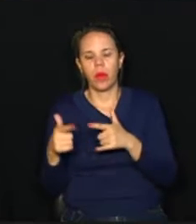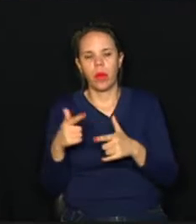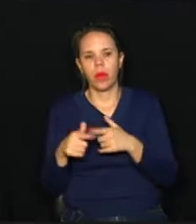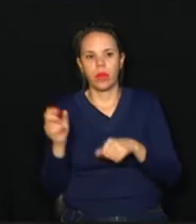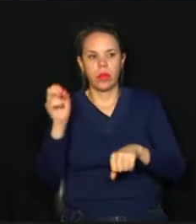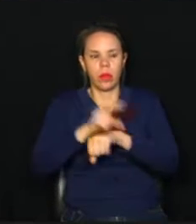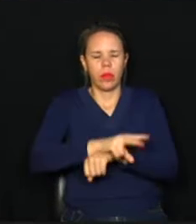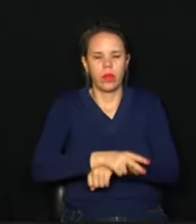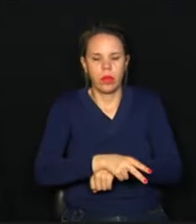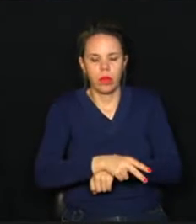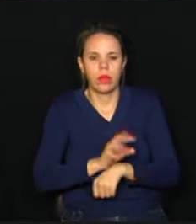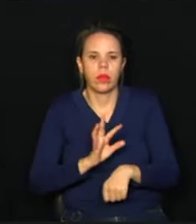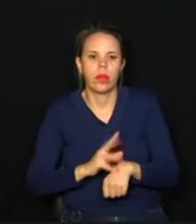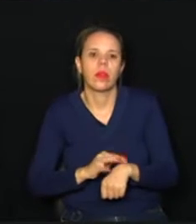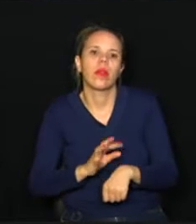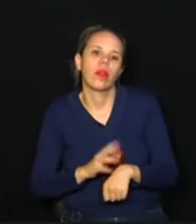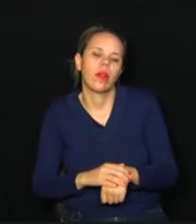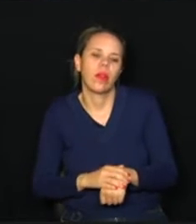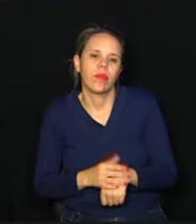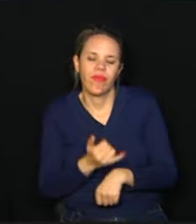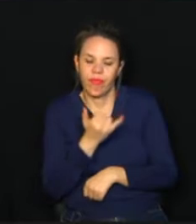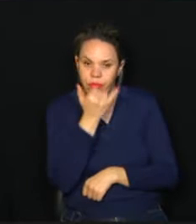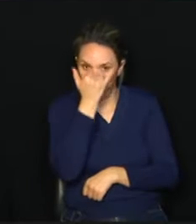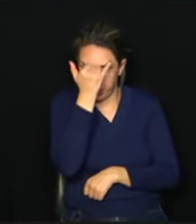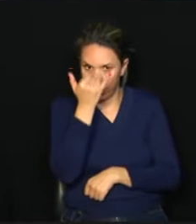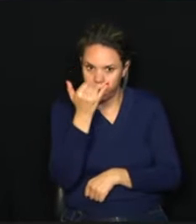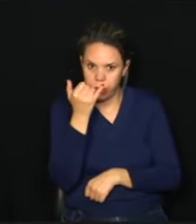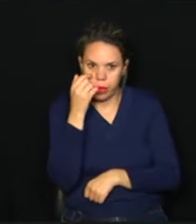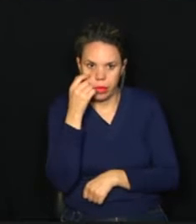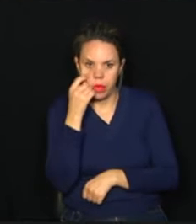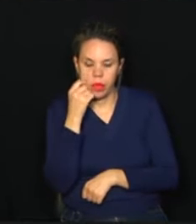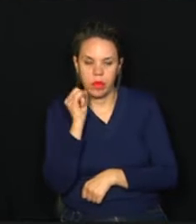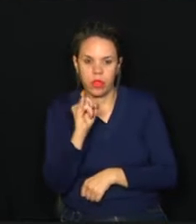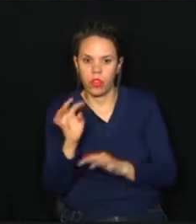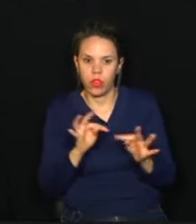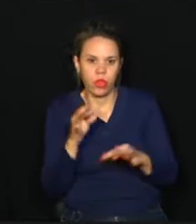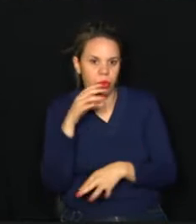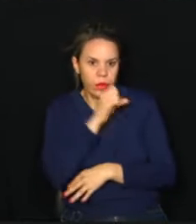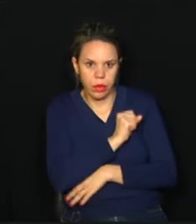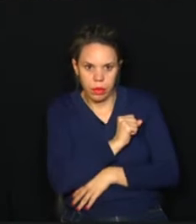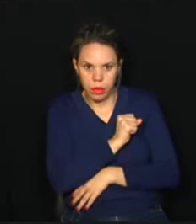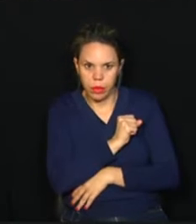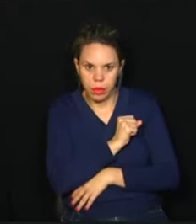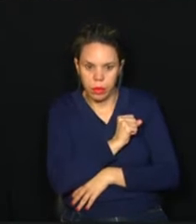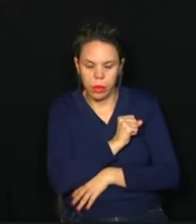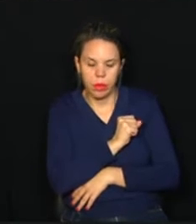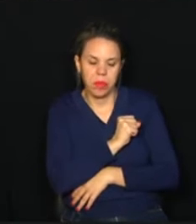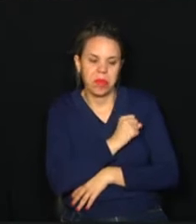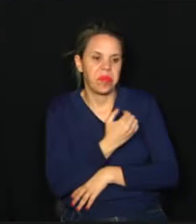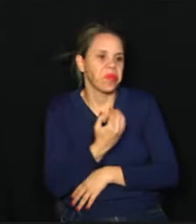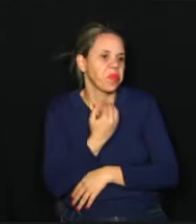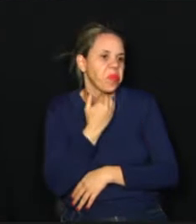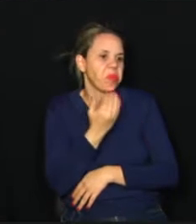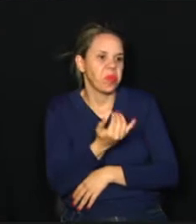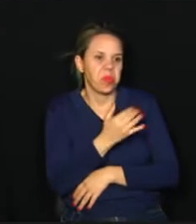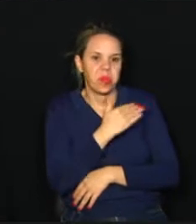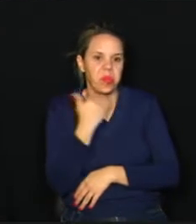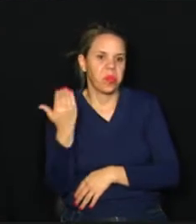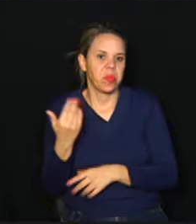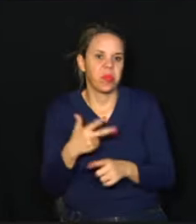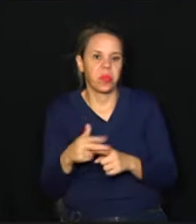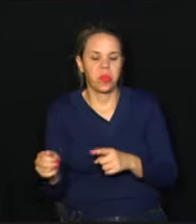vírus, que é uma doença de alta letalidade. Se ela não for abordada de maneira rápida, a mortalidade